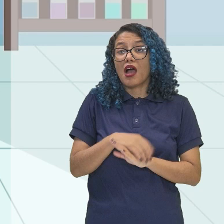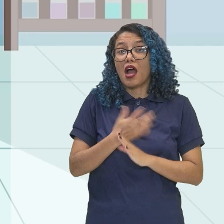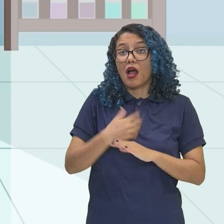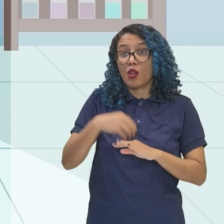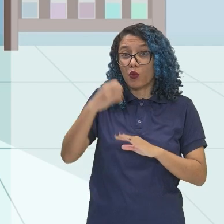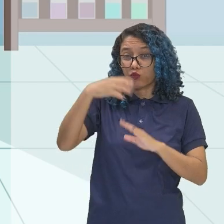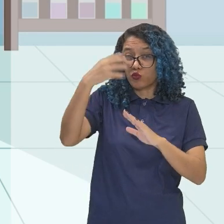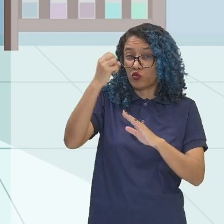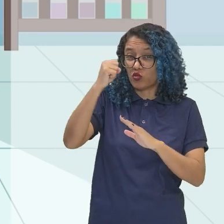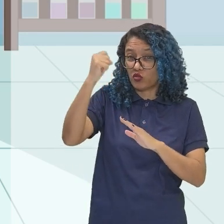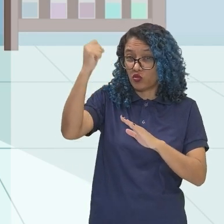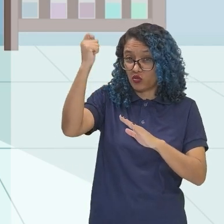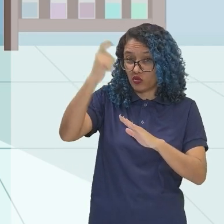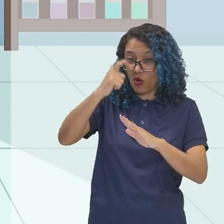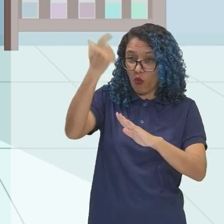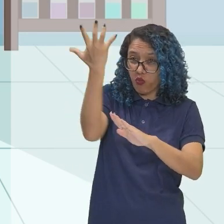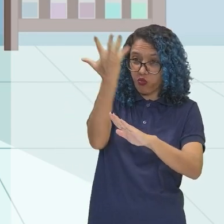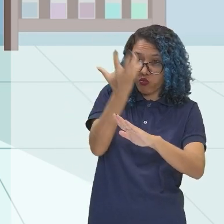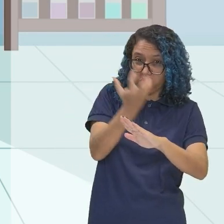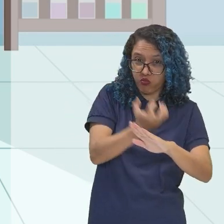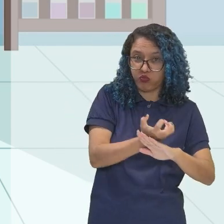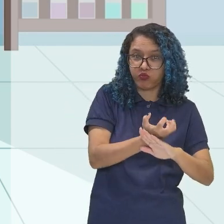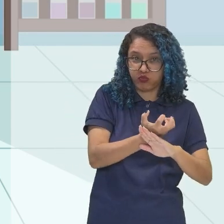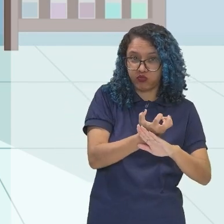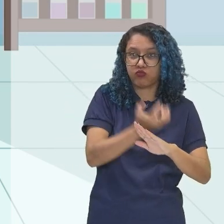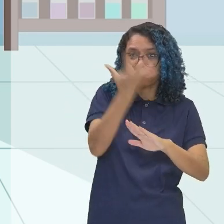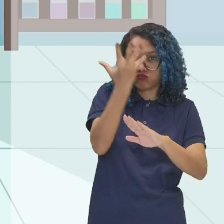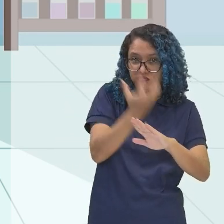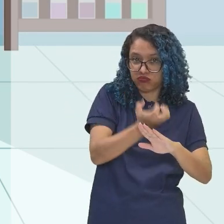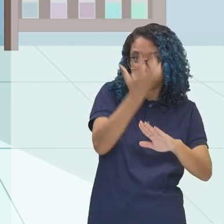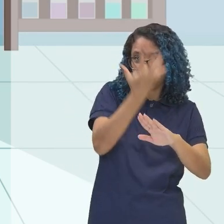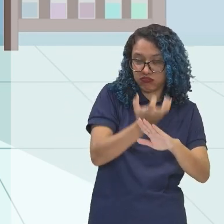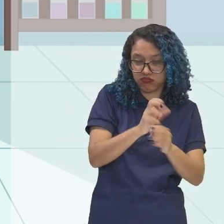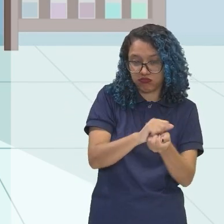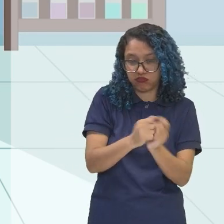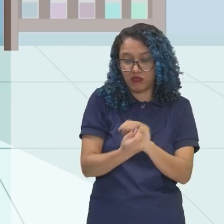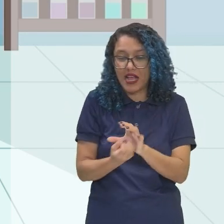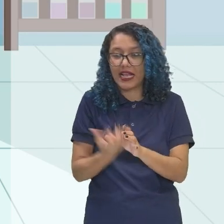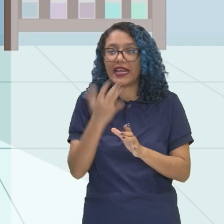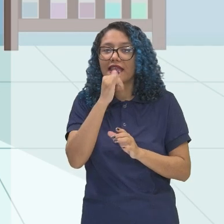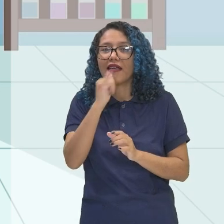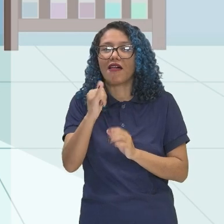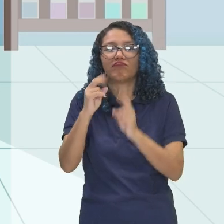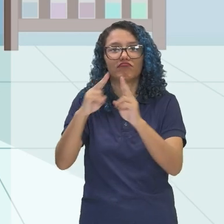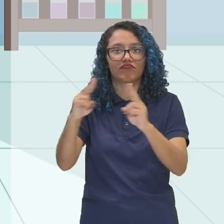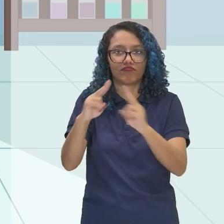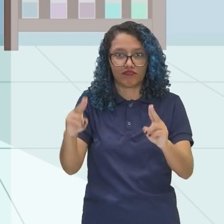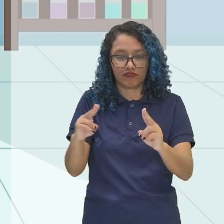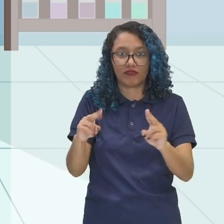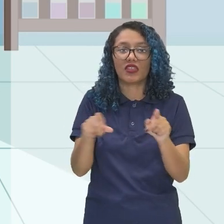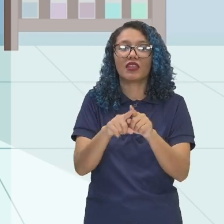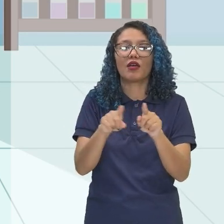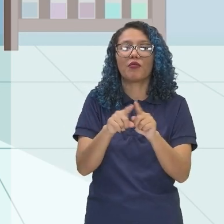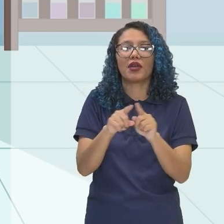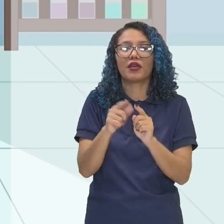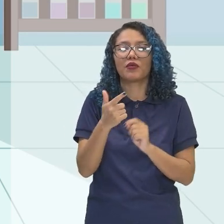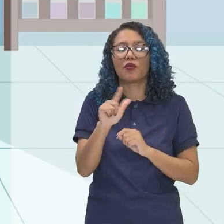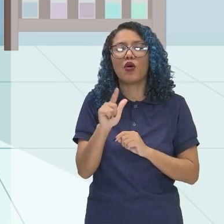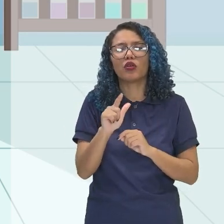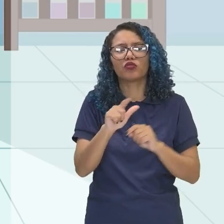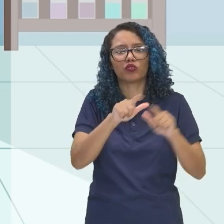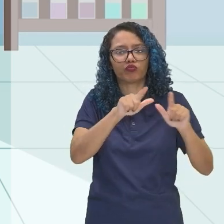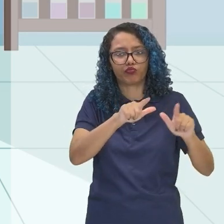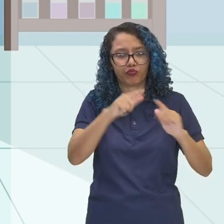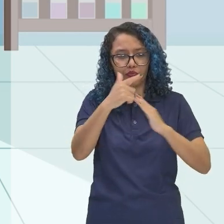do sol e convertem diretamente em eletricidade. Há também usinas termossolares